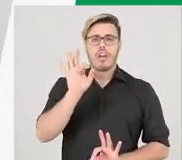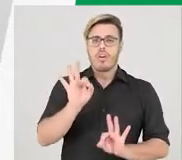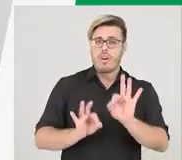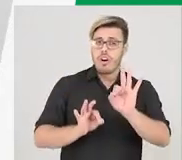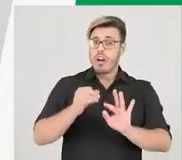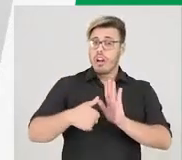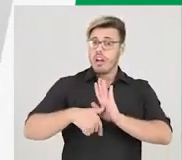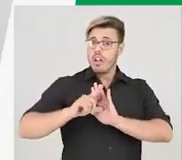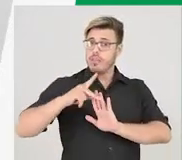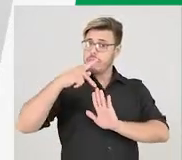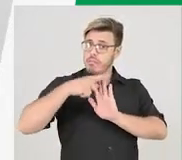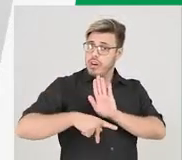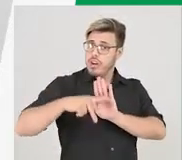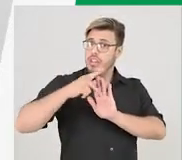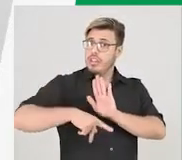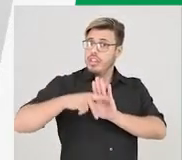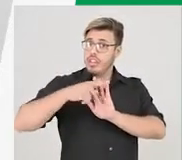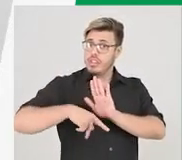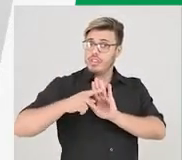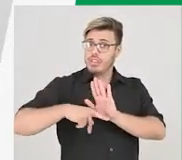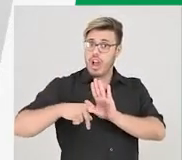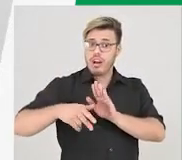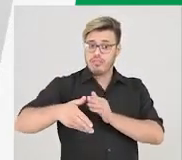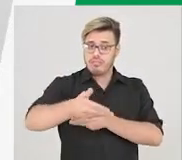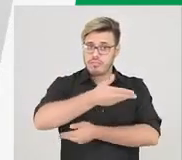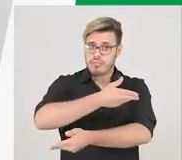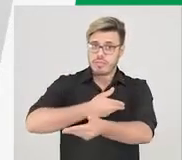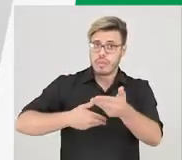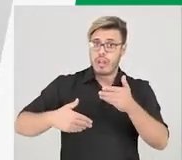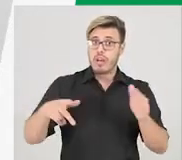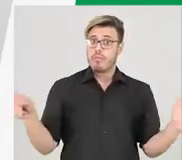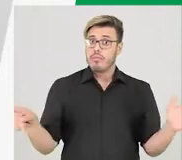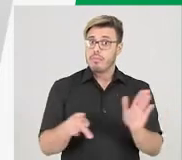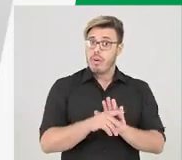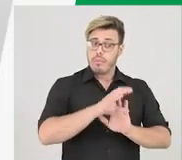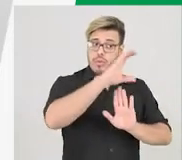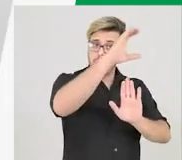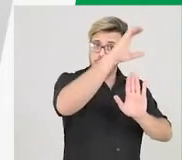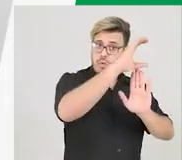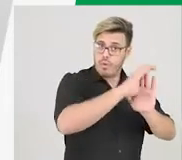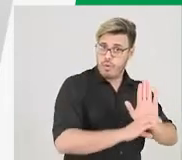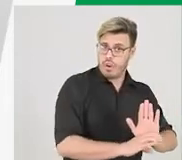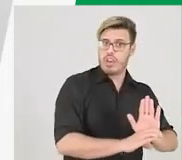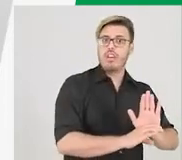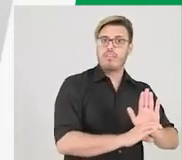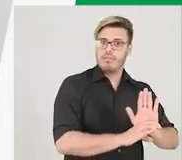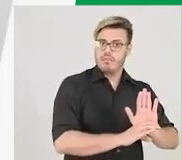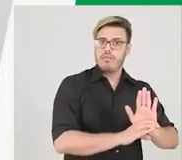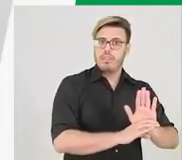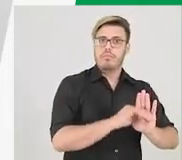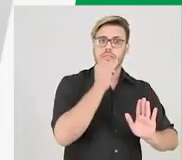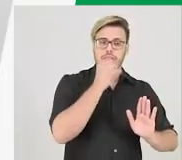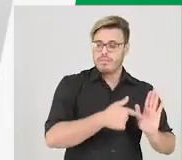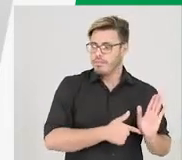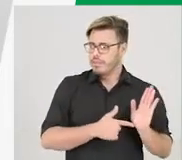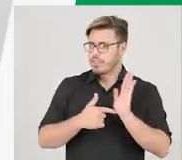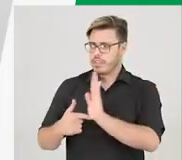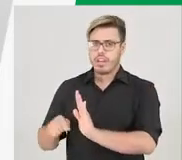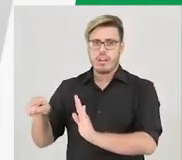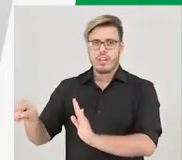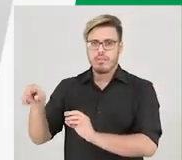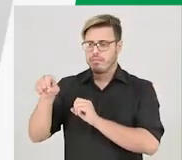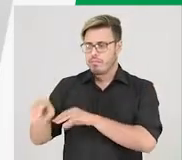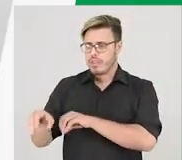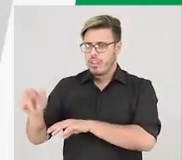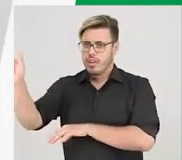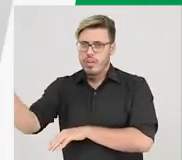formal, serão apresentadas ao aluno no decorrer da sua escolaridade, para atender às suas especificidades de aprendizagem